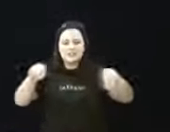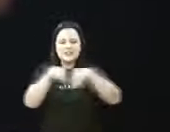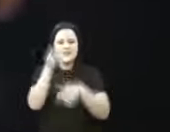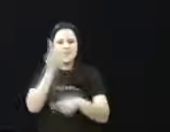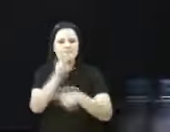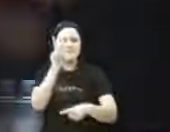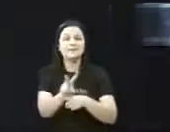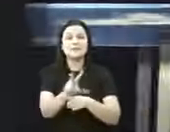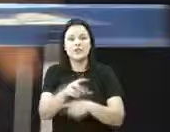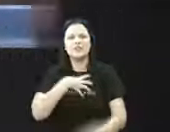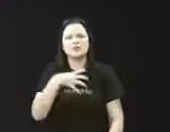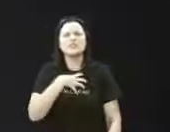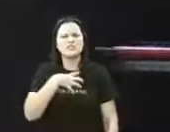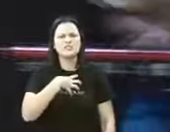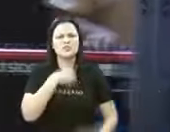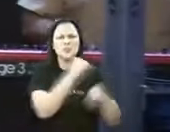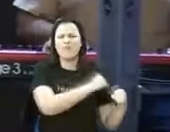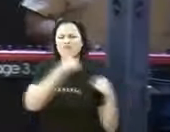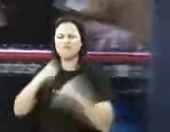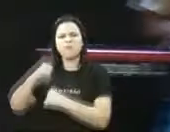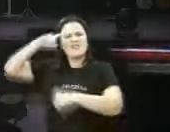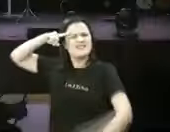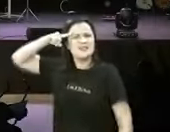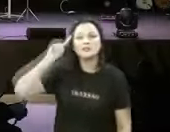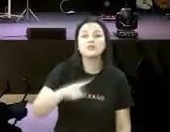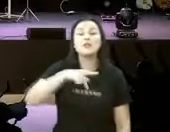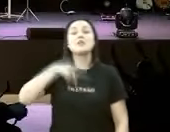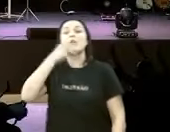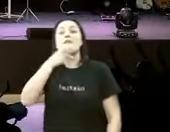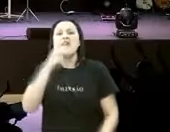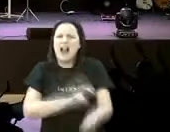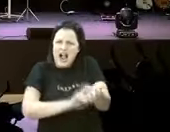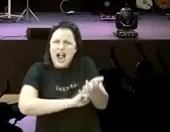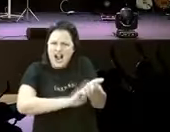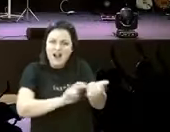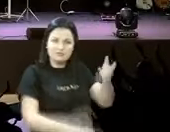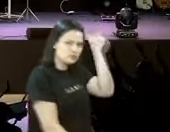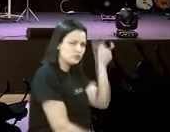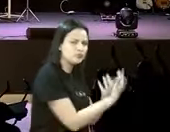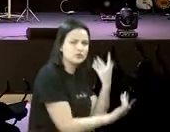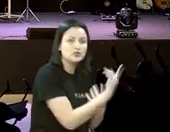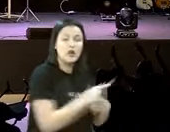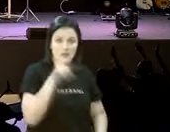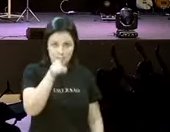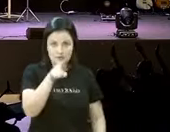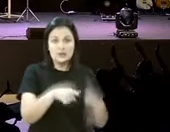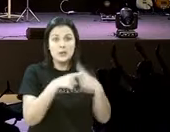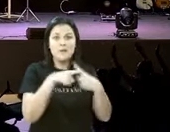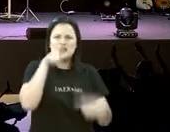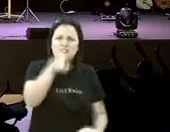sentindo a autoridade de Deus aqui. E eu vou dizer: a raiva do diabo de você é porque você